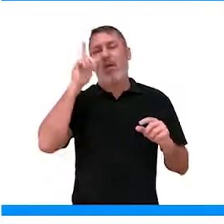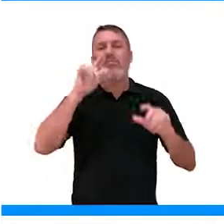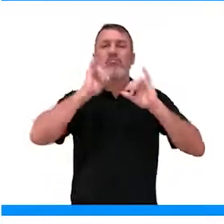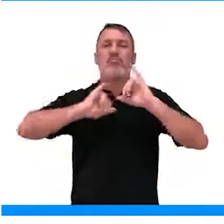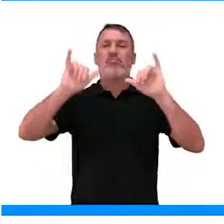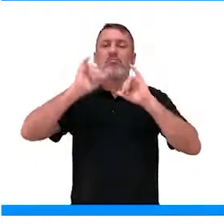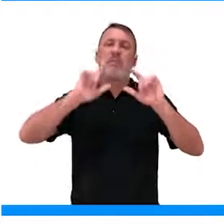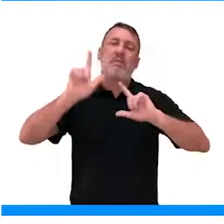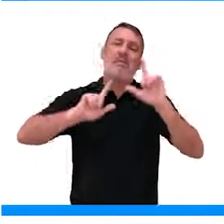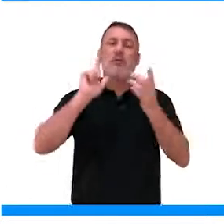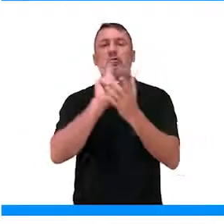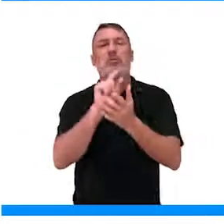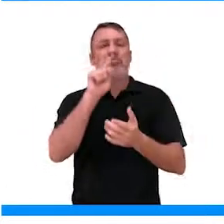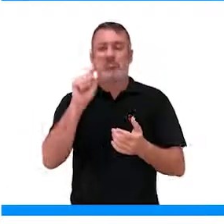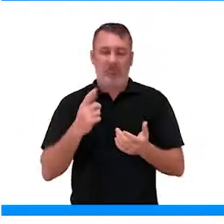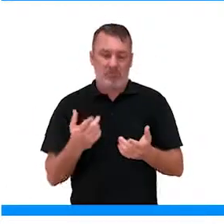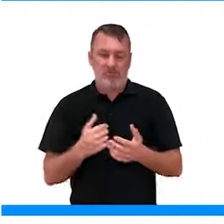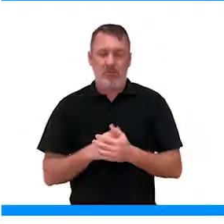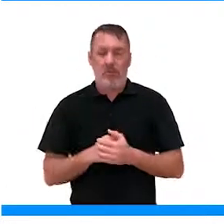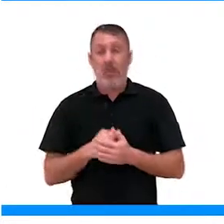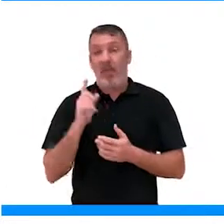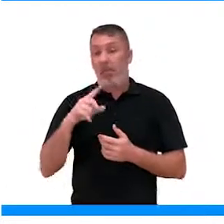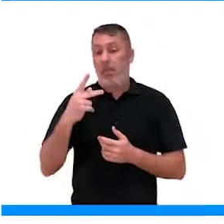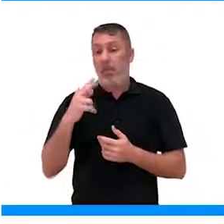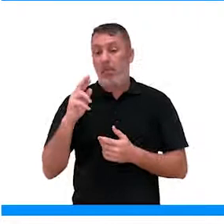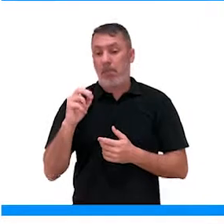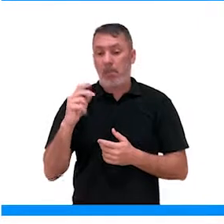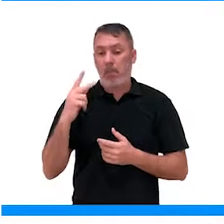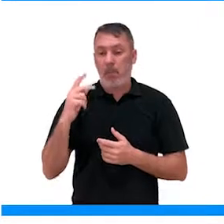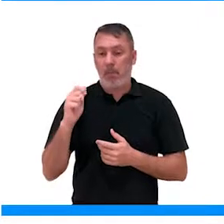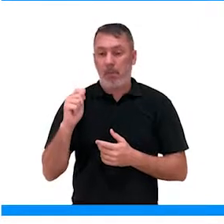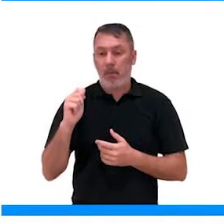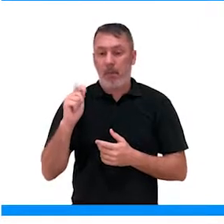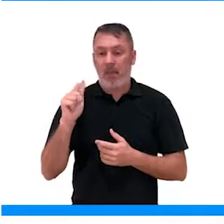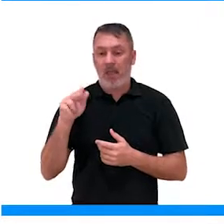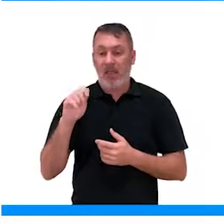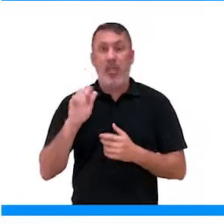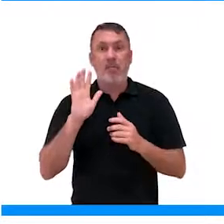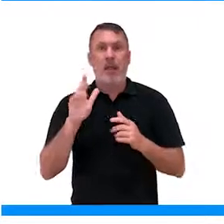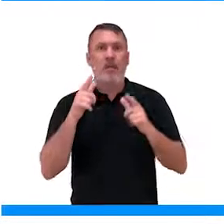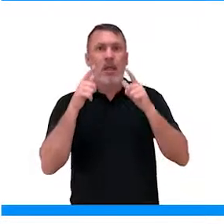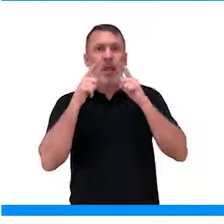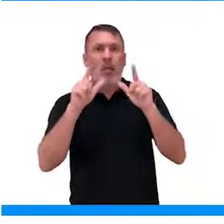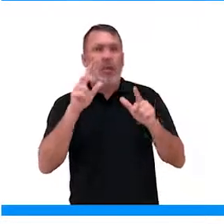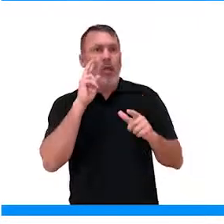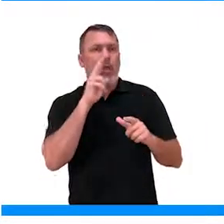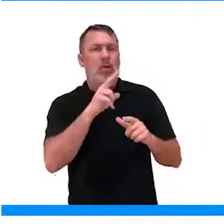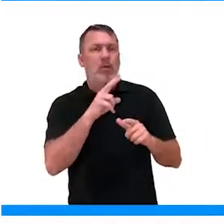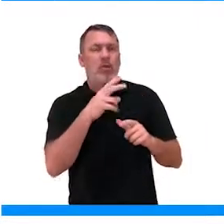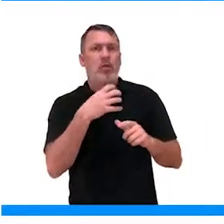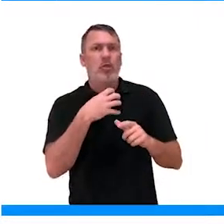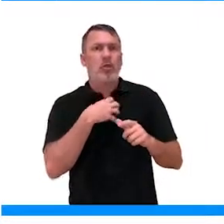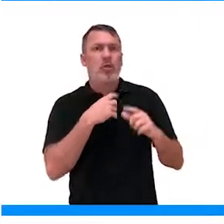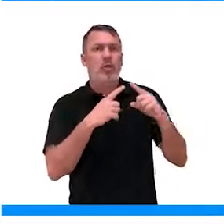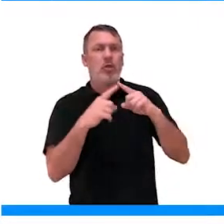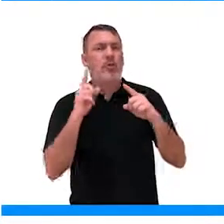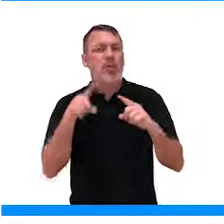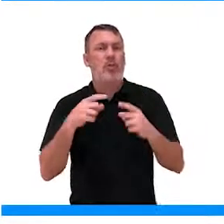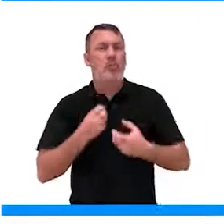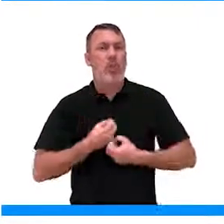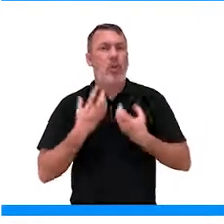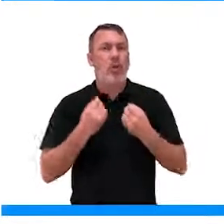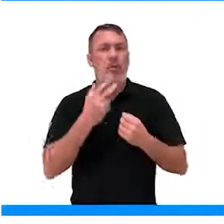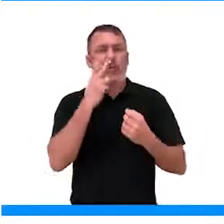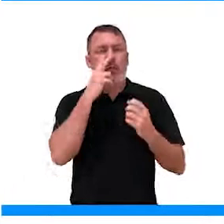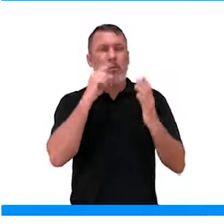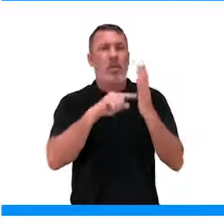isso remete a uma propaganda. Mas a linguagem, ela é poética, ela é figurada, ela é